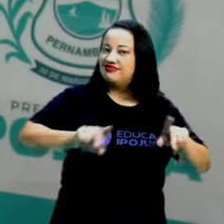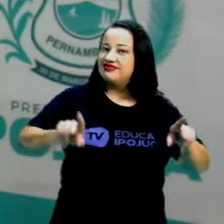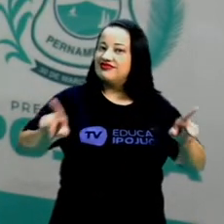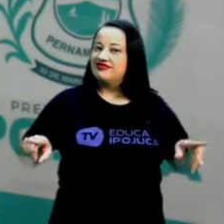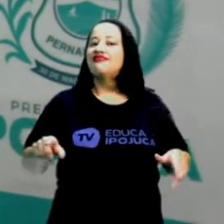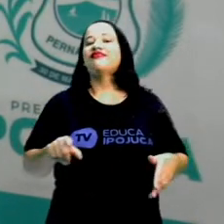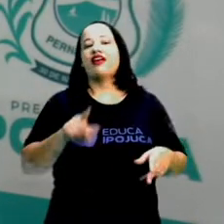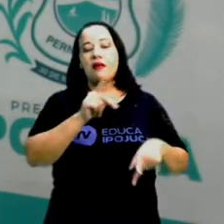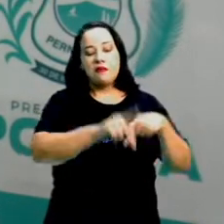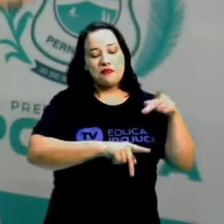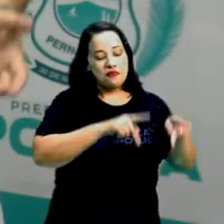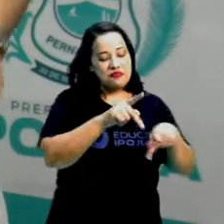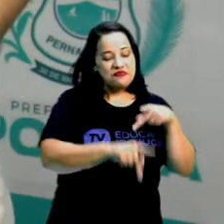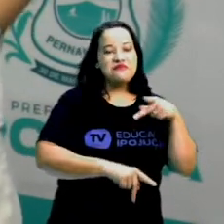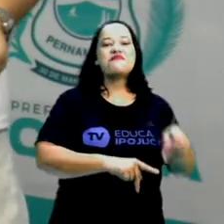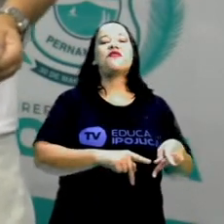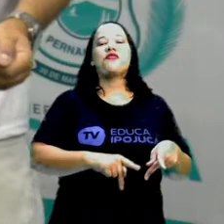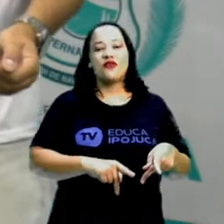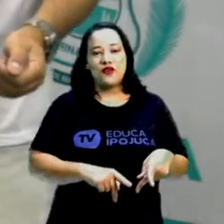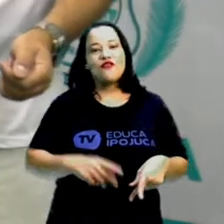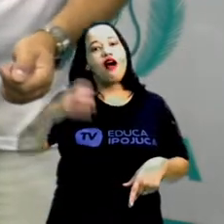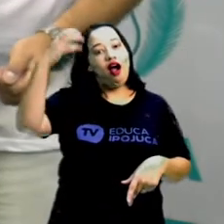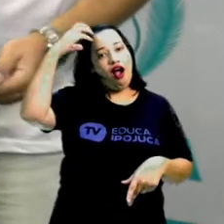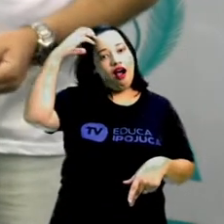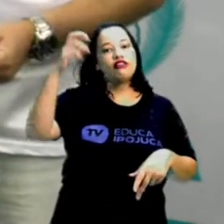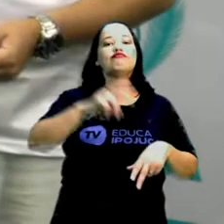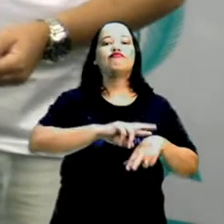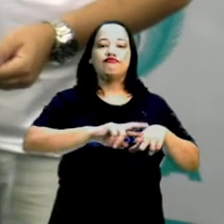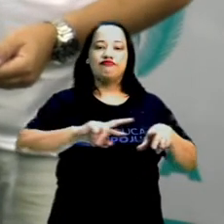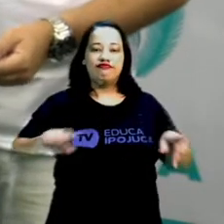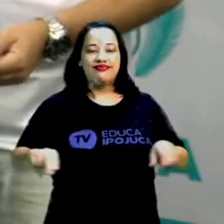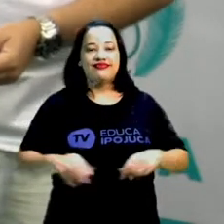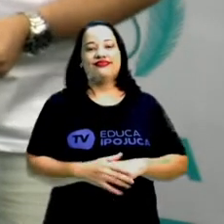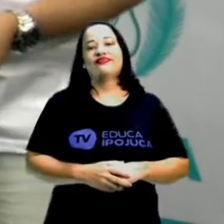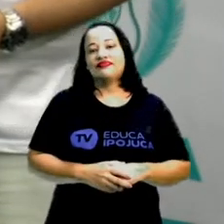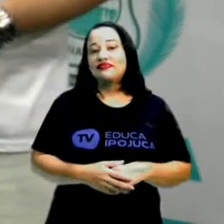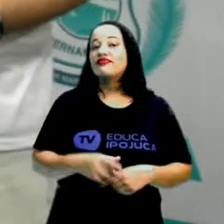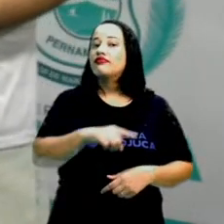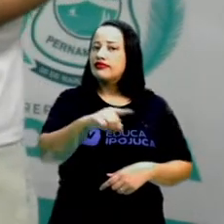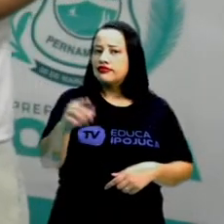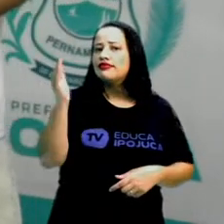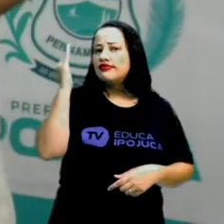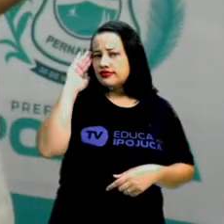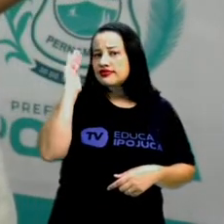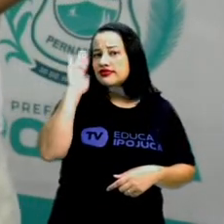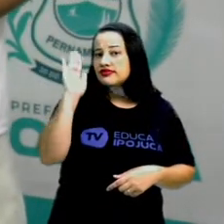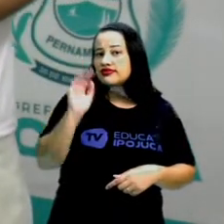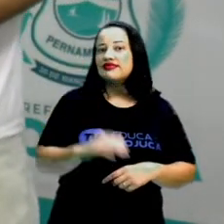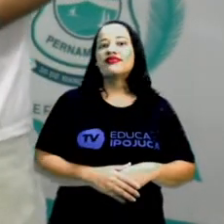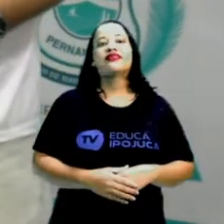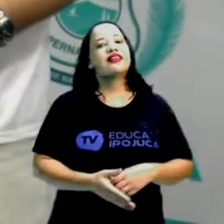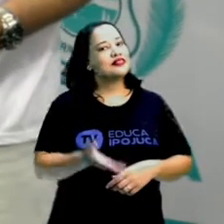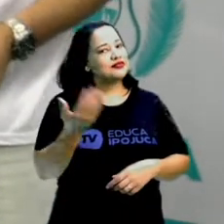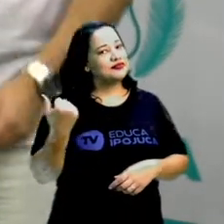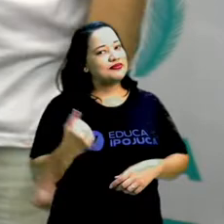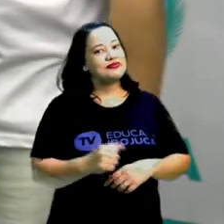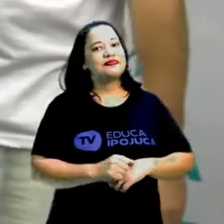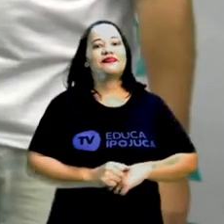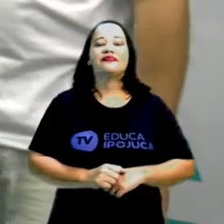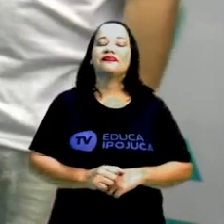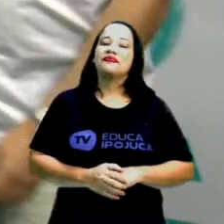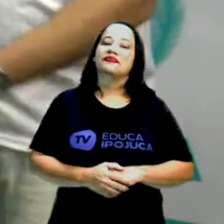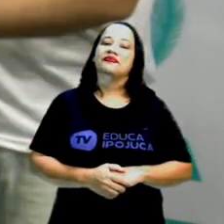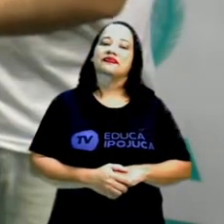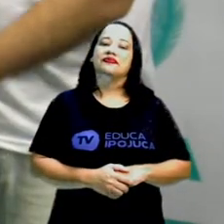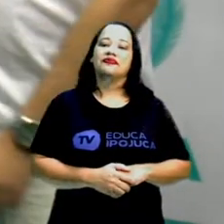vários povos com vários reinados diferentes. Então, estão conseguindo acompanhar? Vamos seguir então?